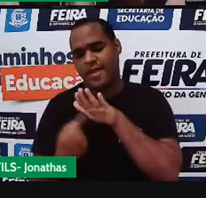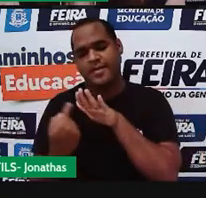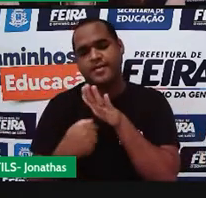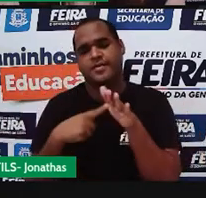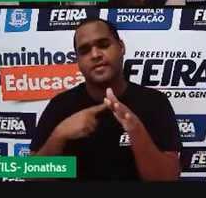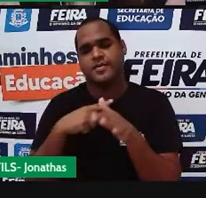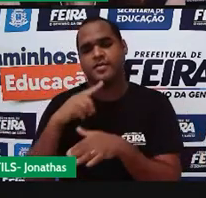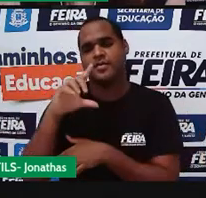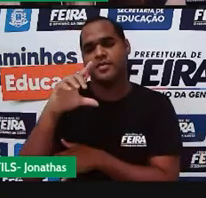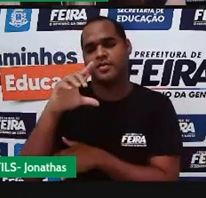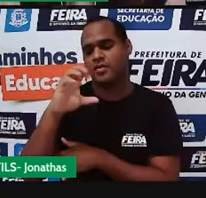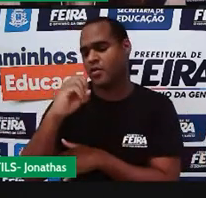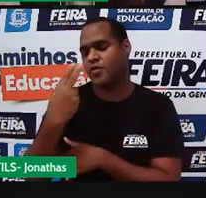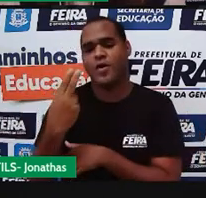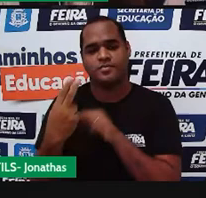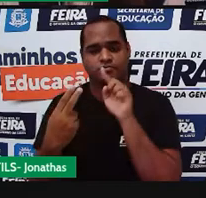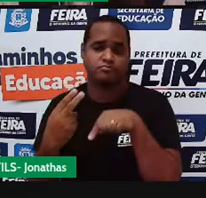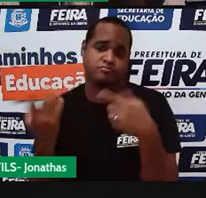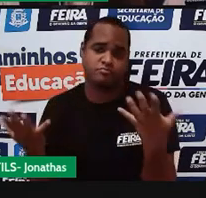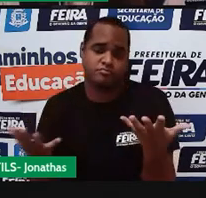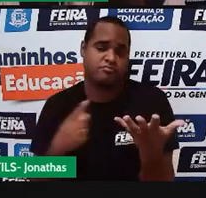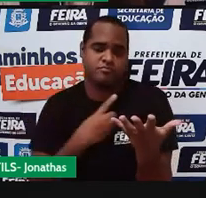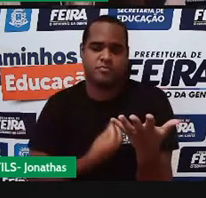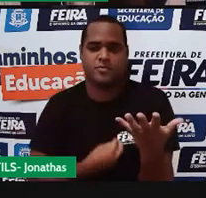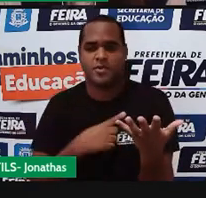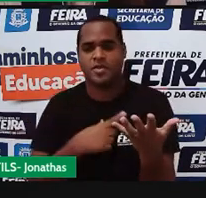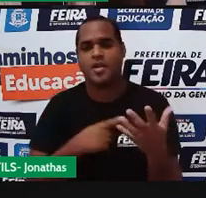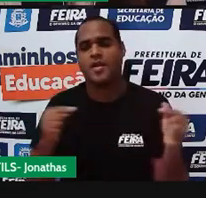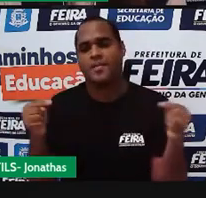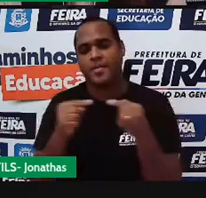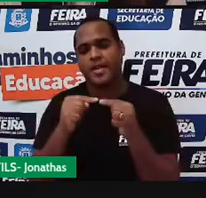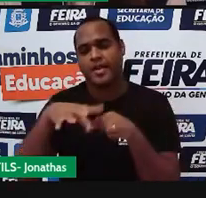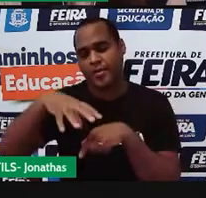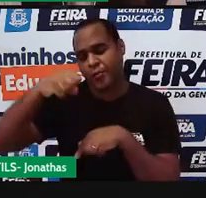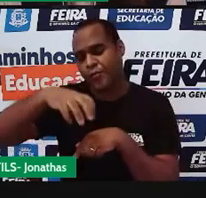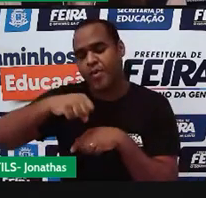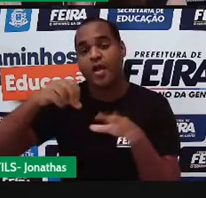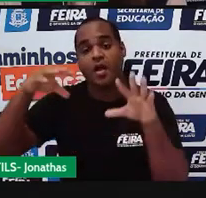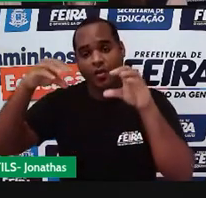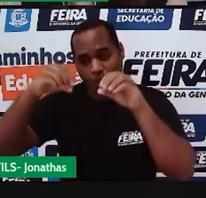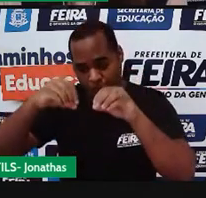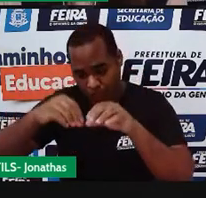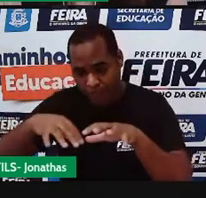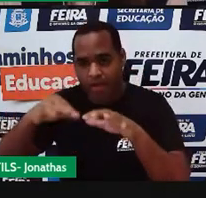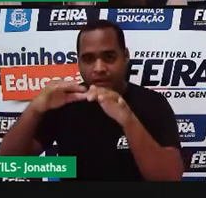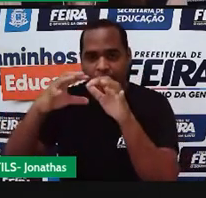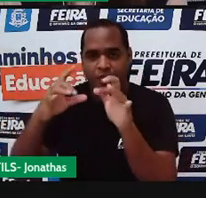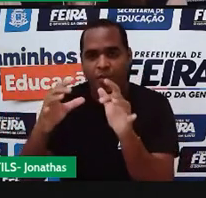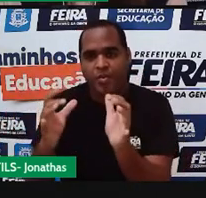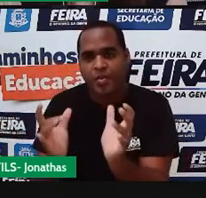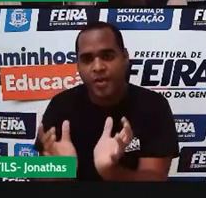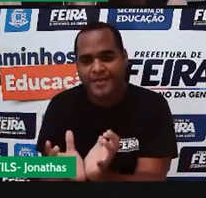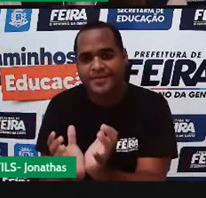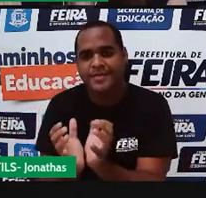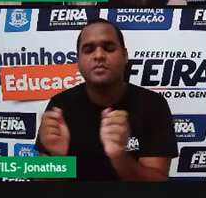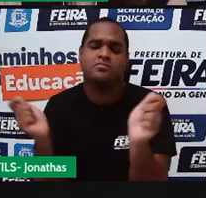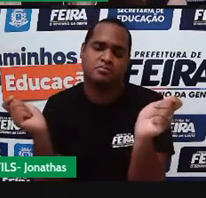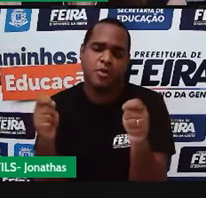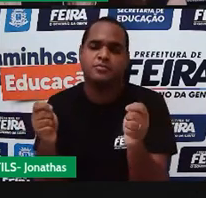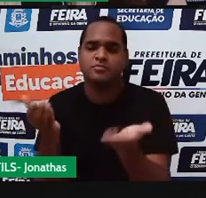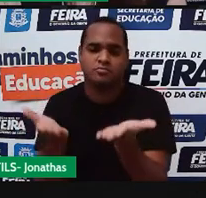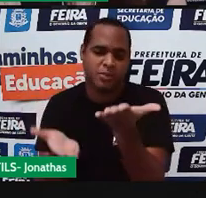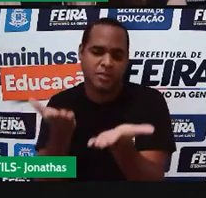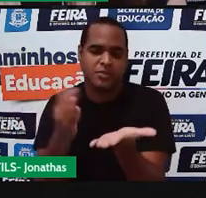gases chamados gases de efeito estufa cuja missão é absorver parte dessa energia recebida e manter a temperatura